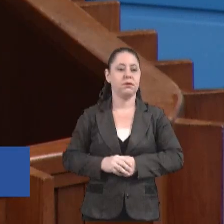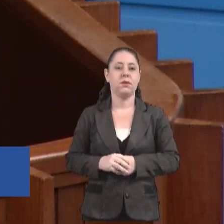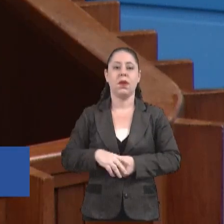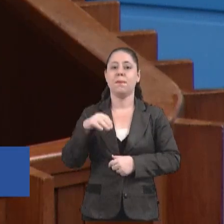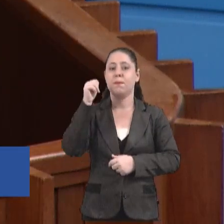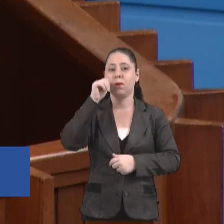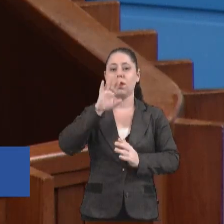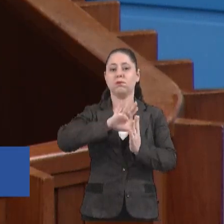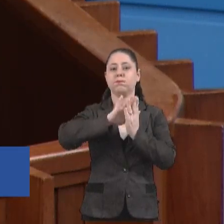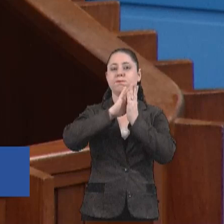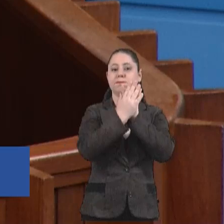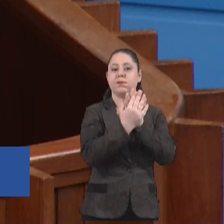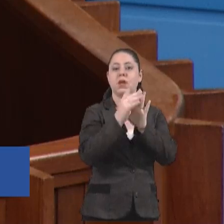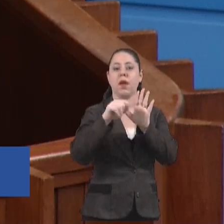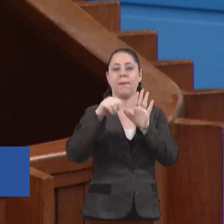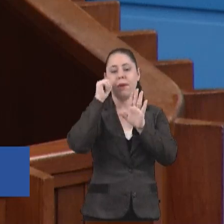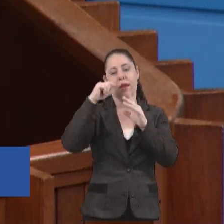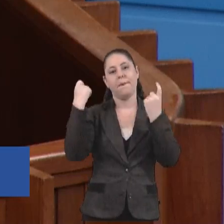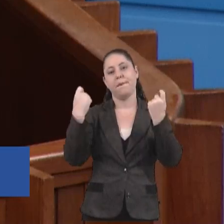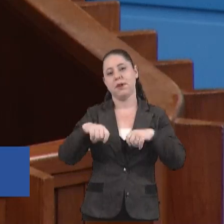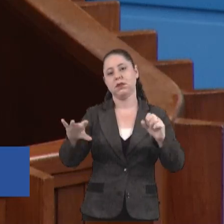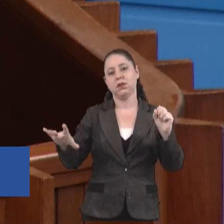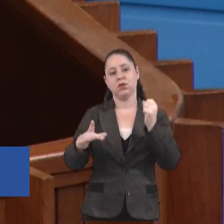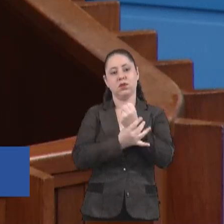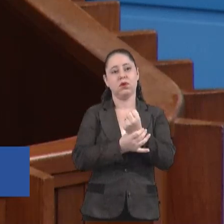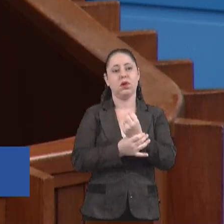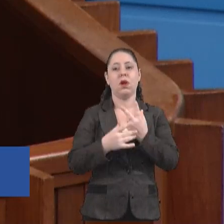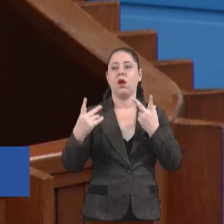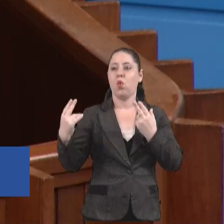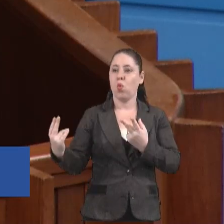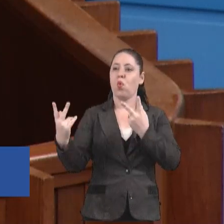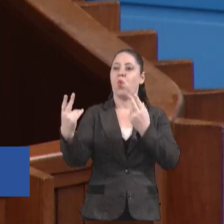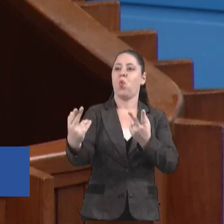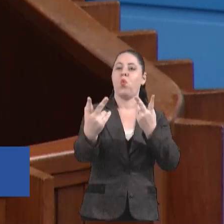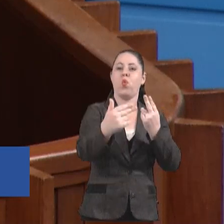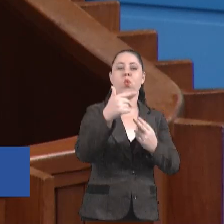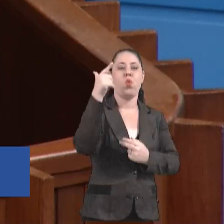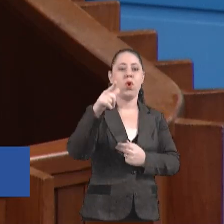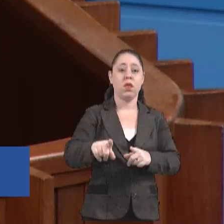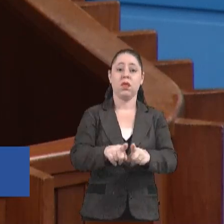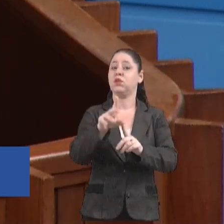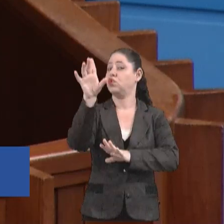Mulher trans é mulher e precisa de segurança como todas as outras.